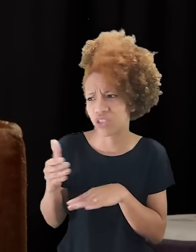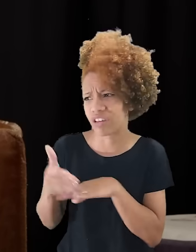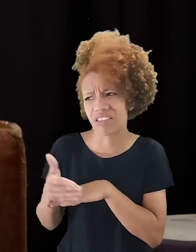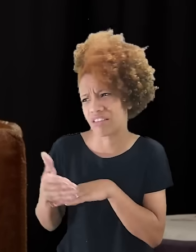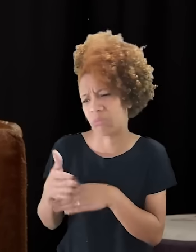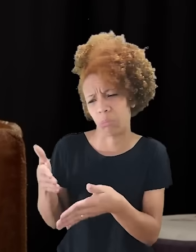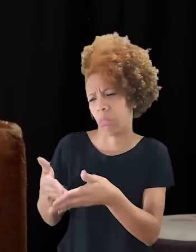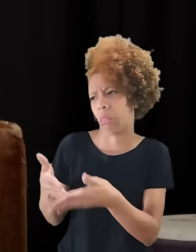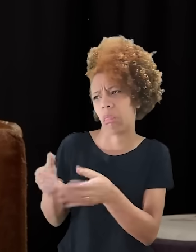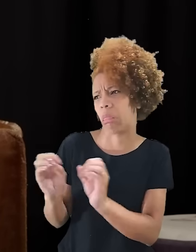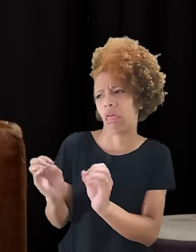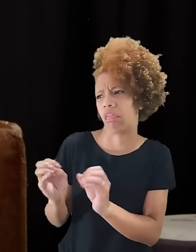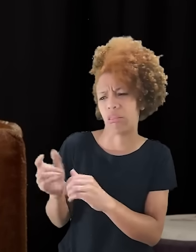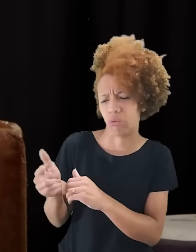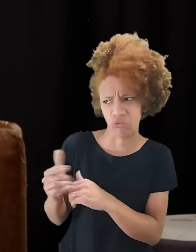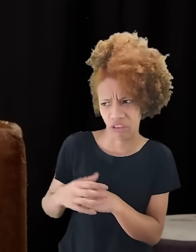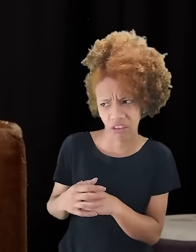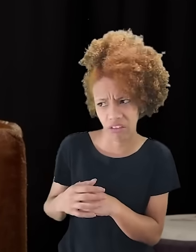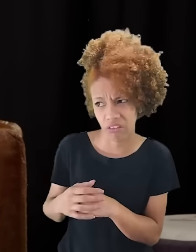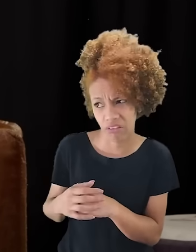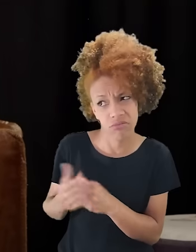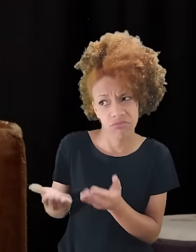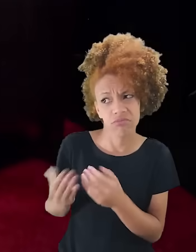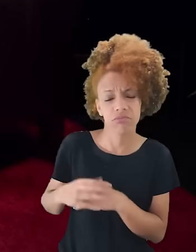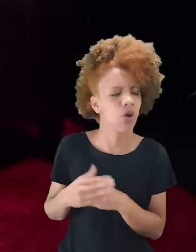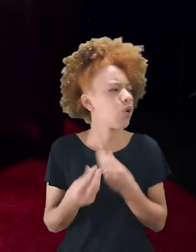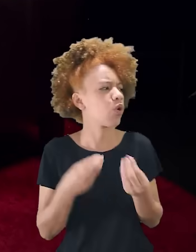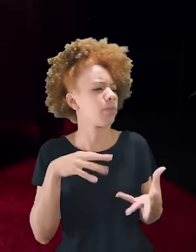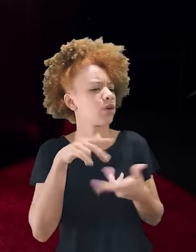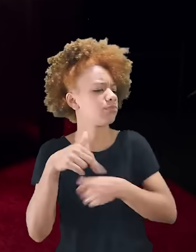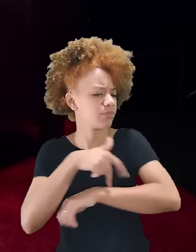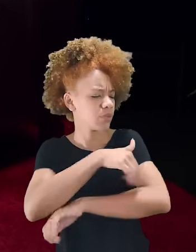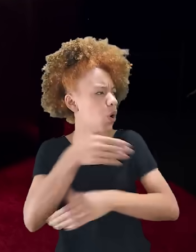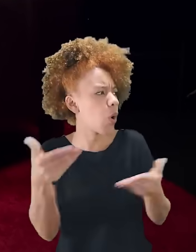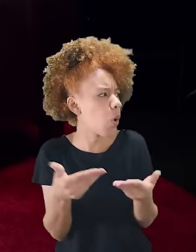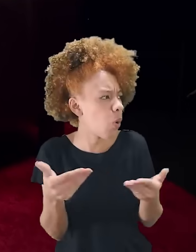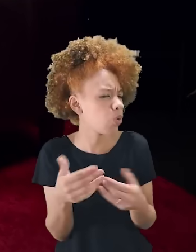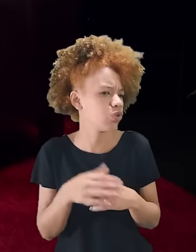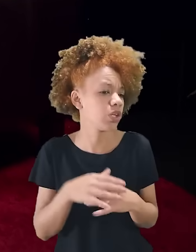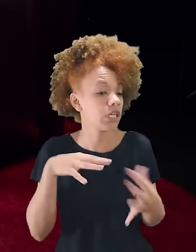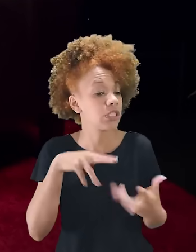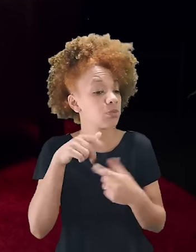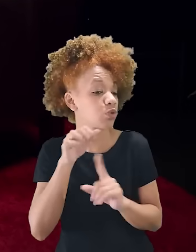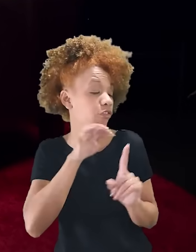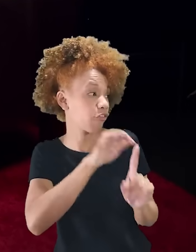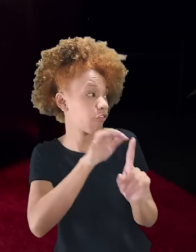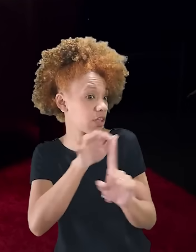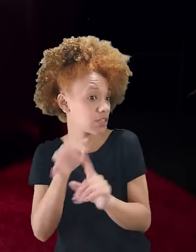tinham acesso para ao colocar alguém para virar bailarina do Faustão entendeu Como é que o universo da modelo hoje nesse universo onde